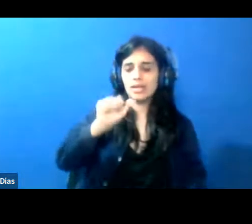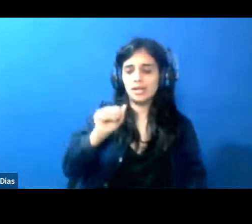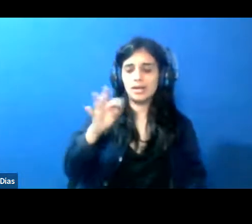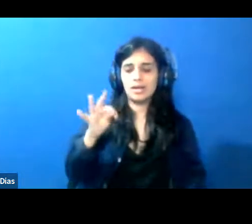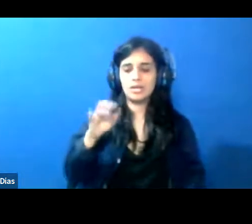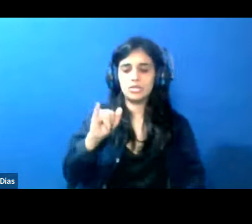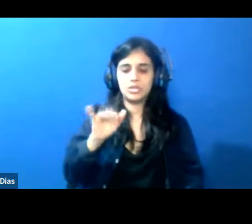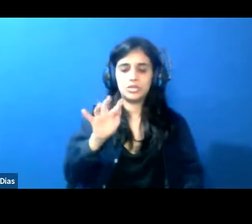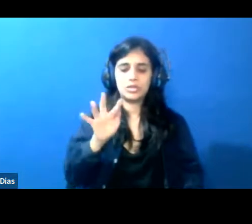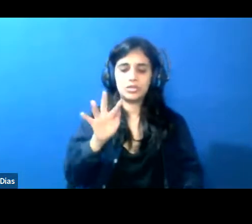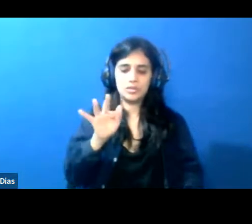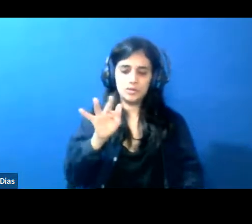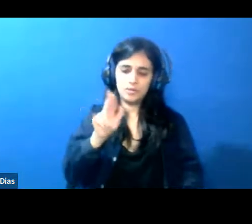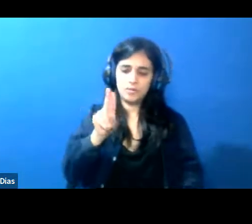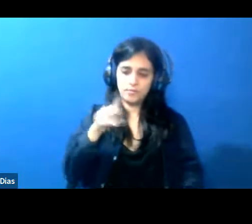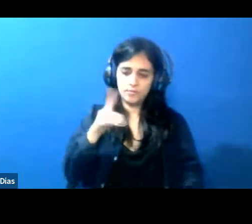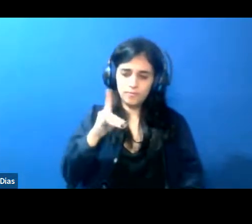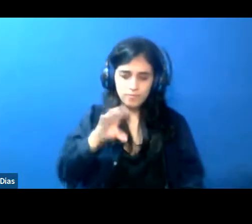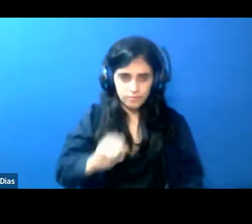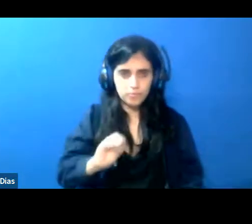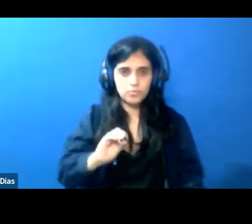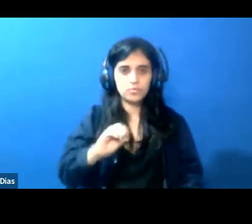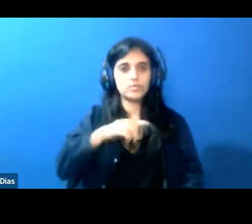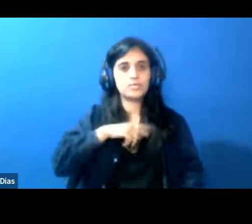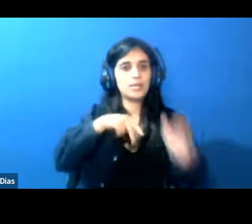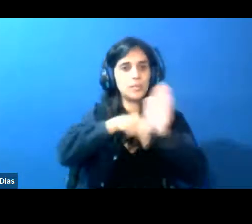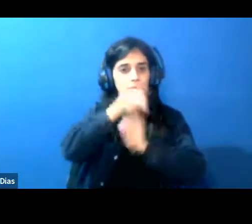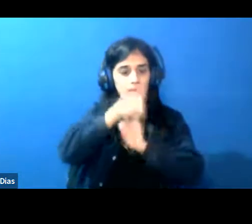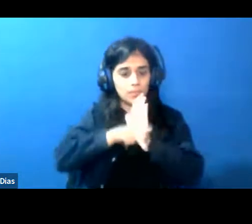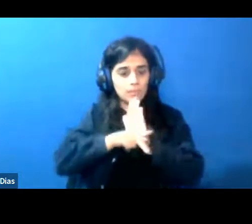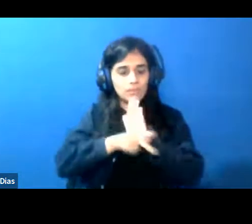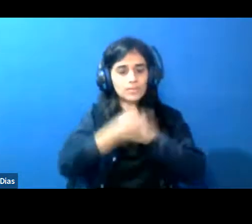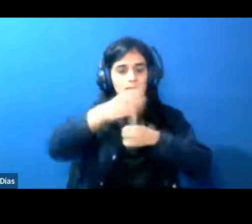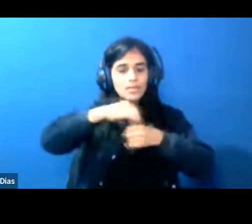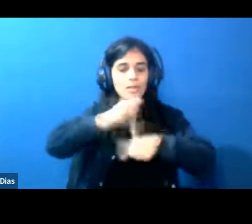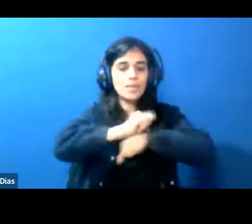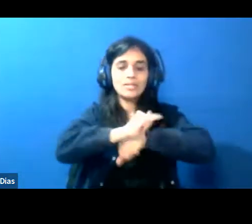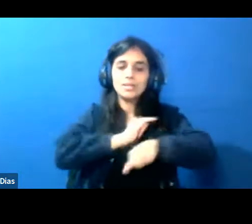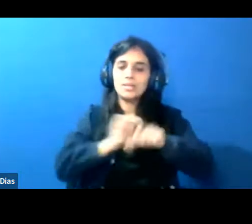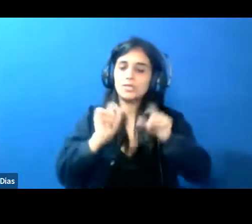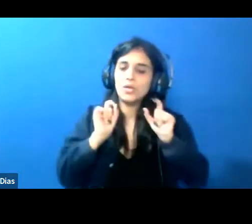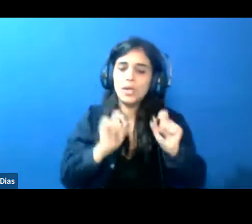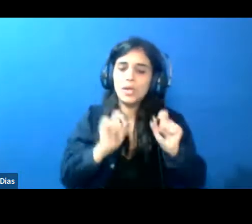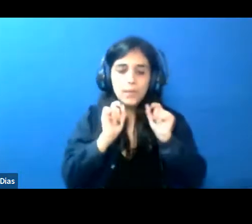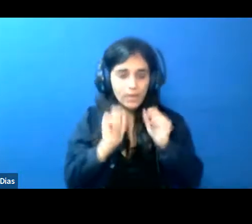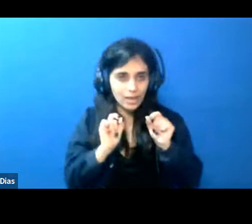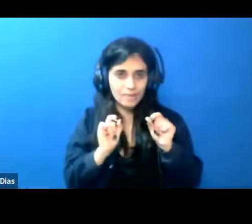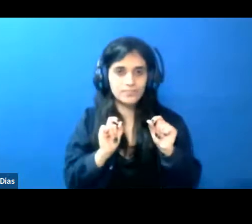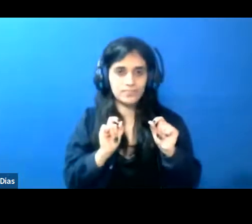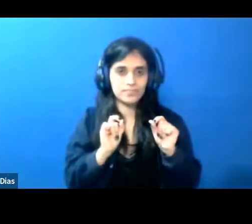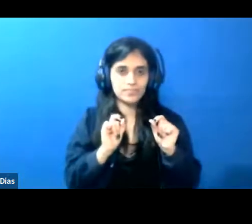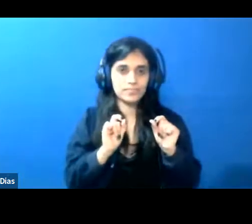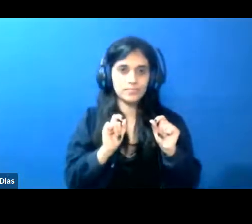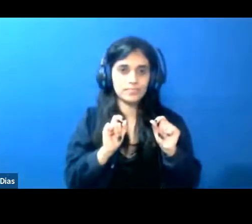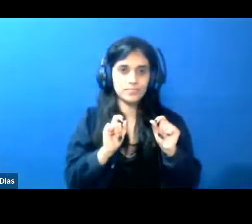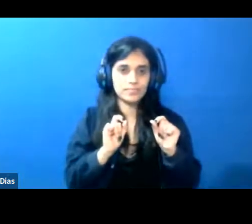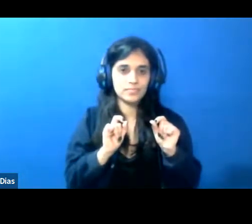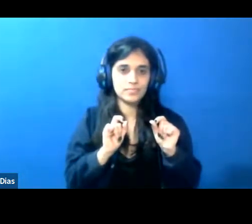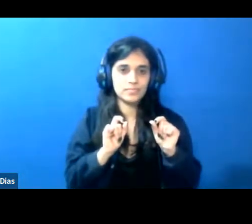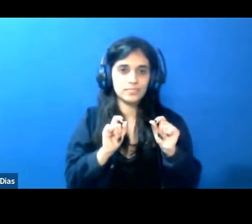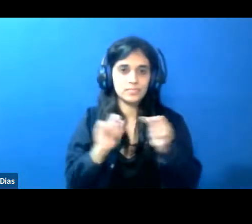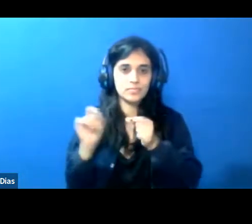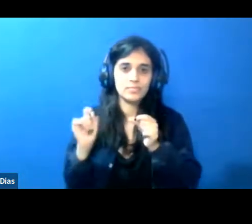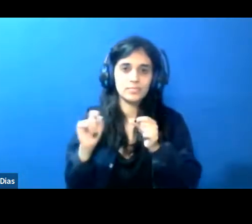deste programa, a estratégia que nós criamos, deste programa de sementes